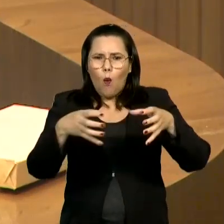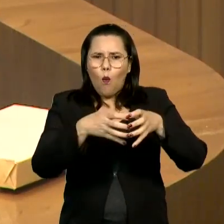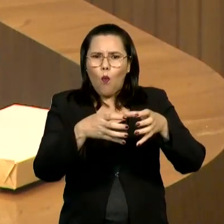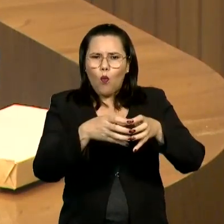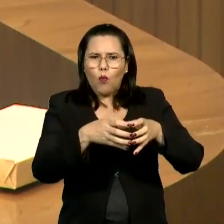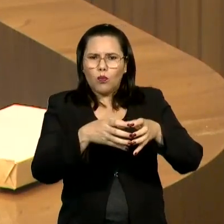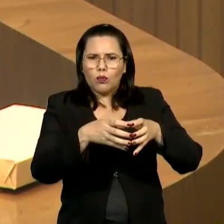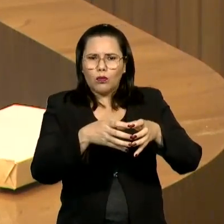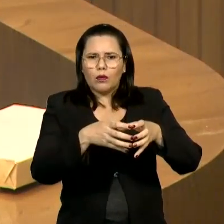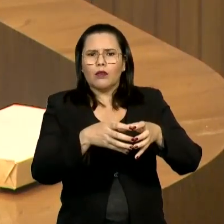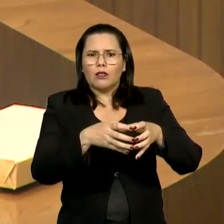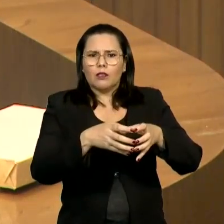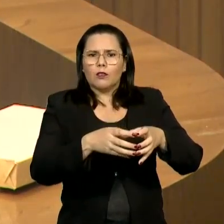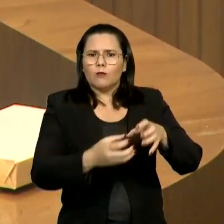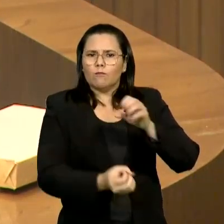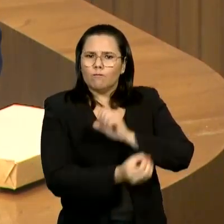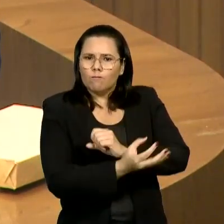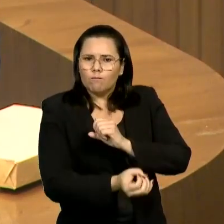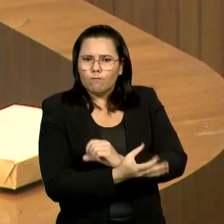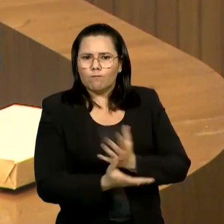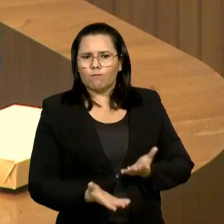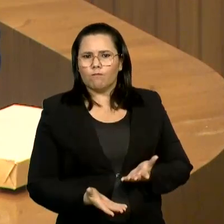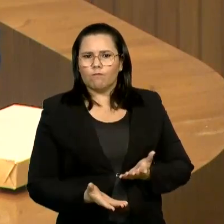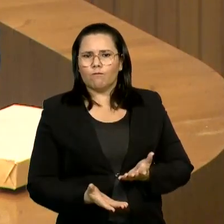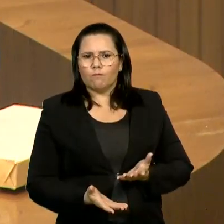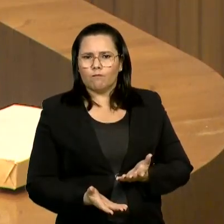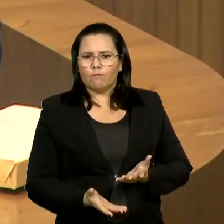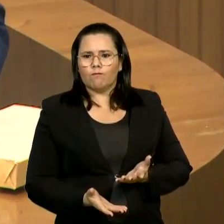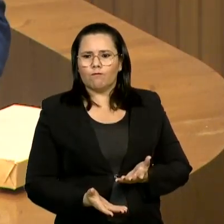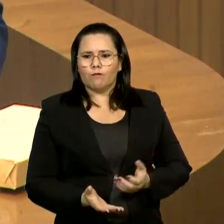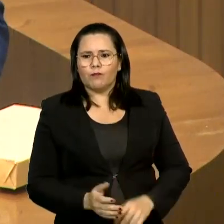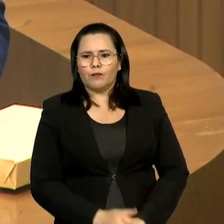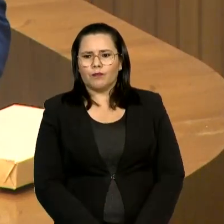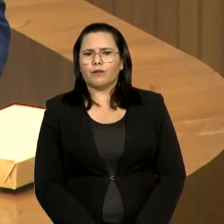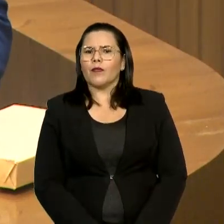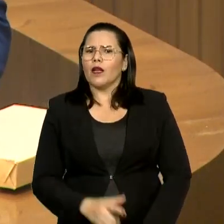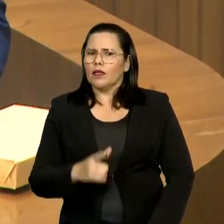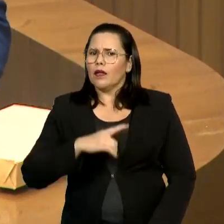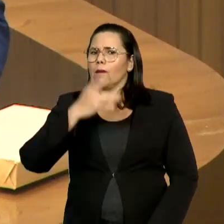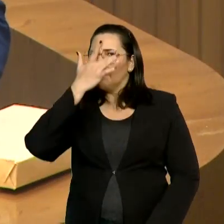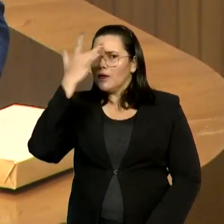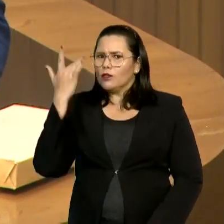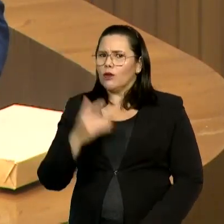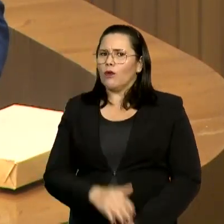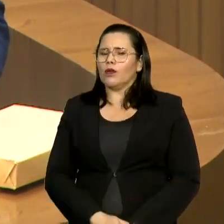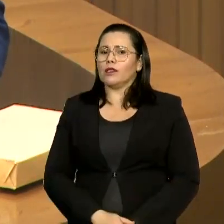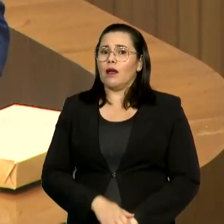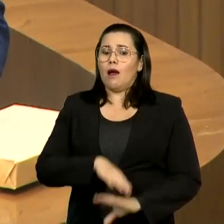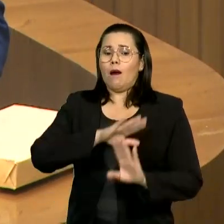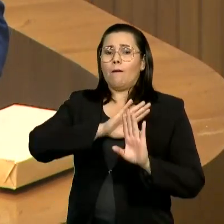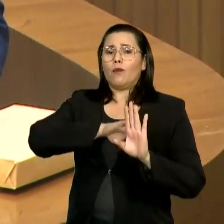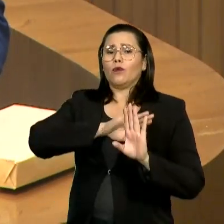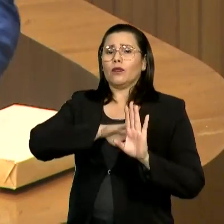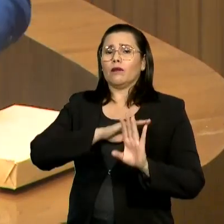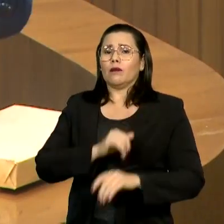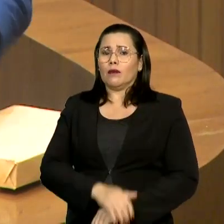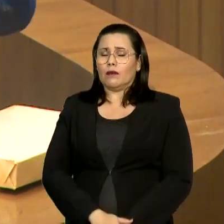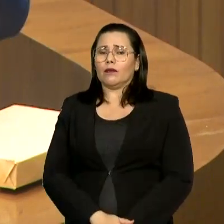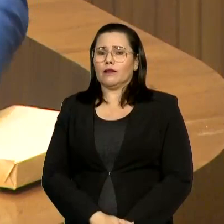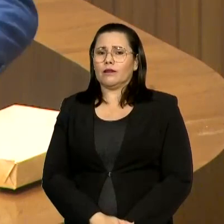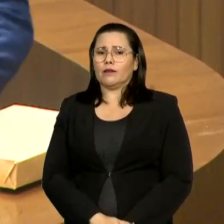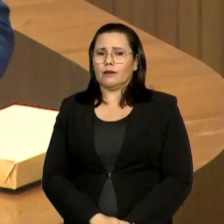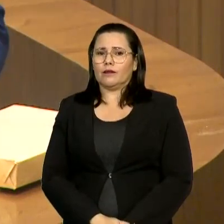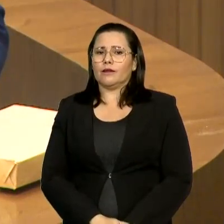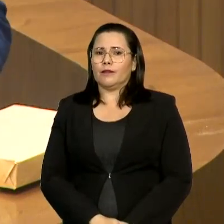é uma quadrilha, tem gente por trás do Antônio Oliveira e precisa ser investigado.